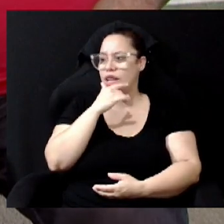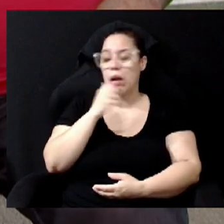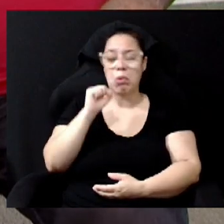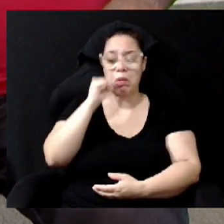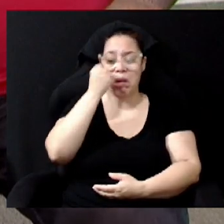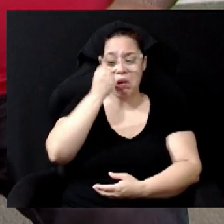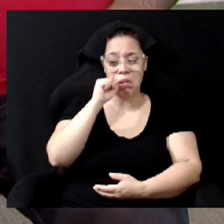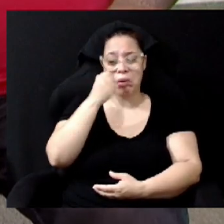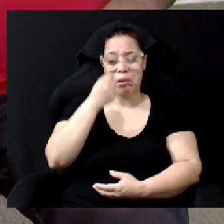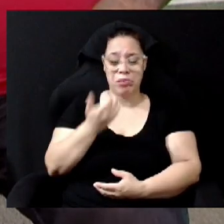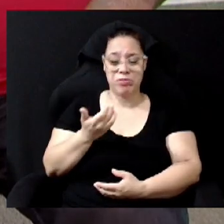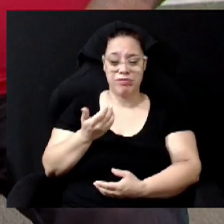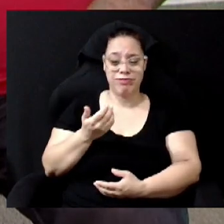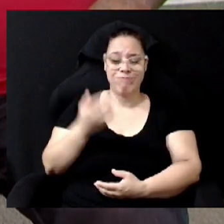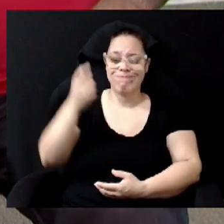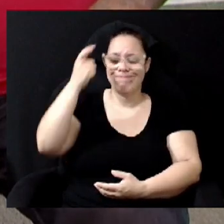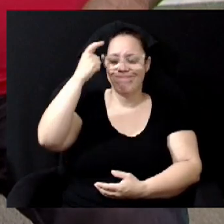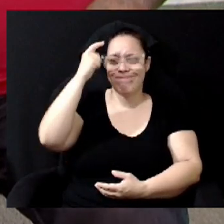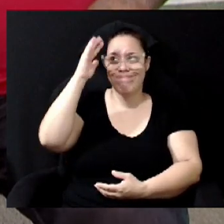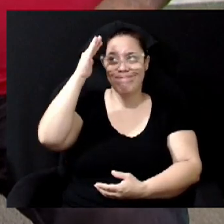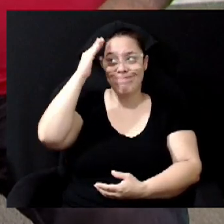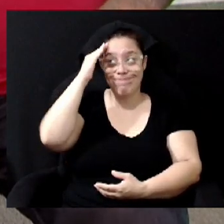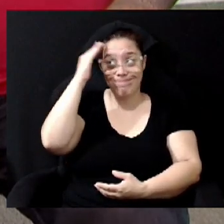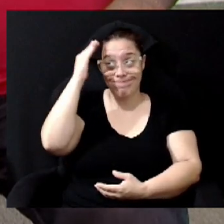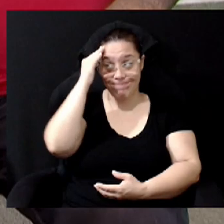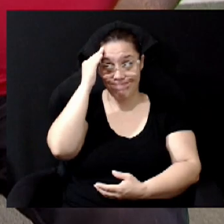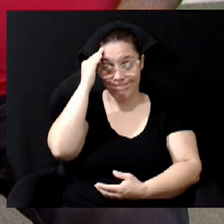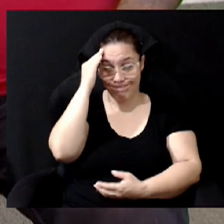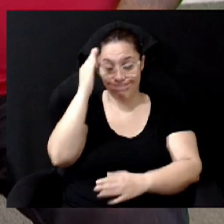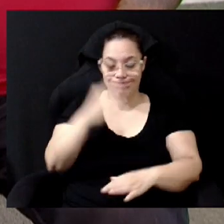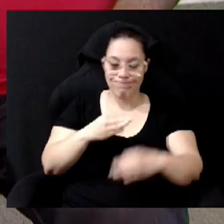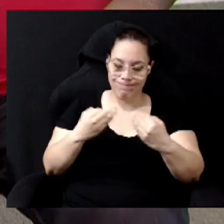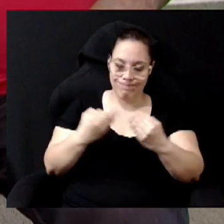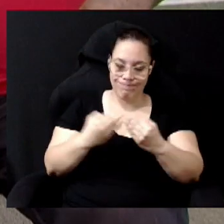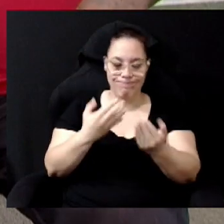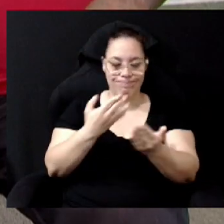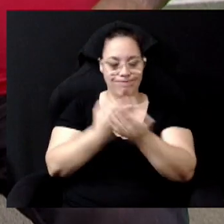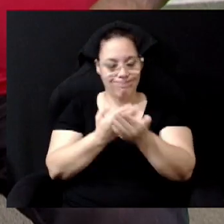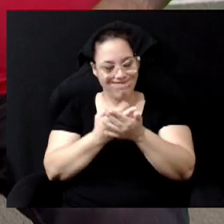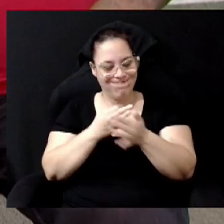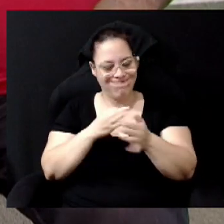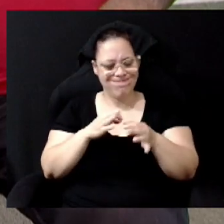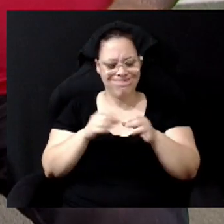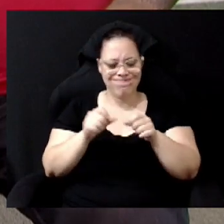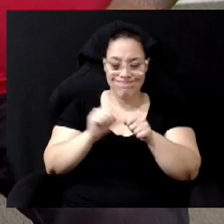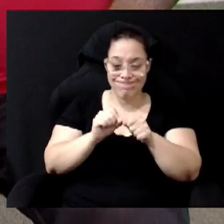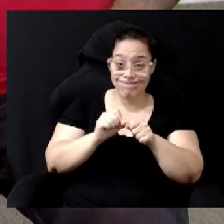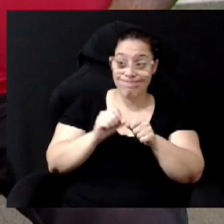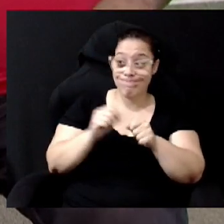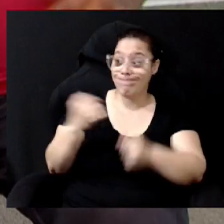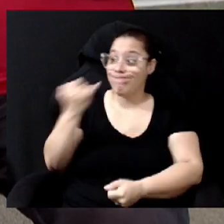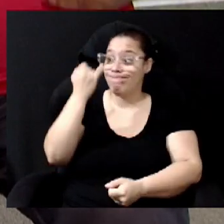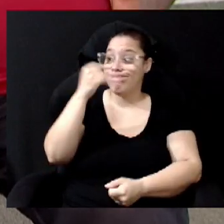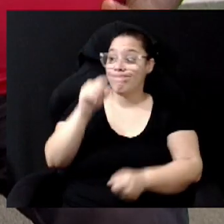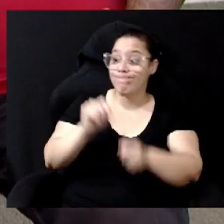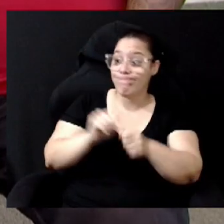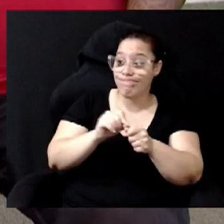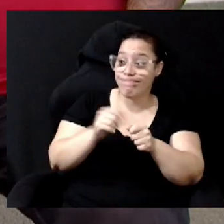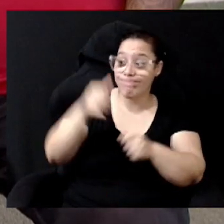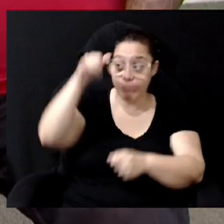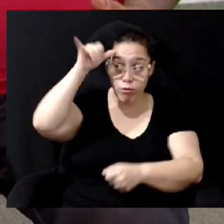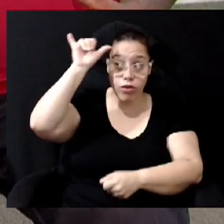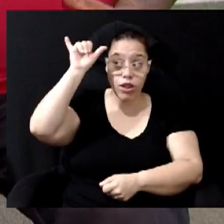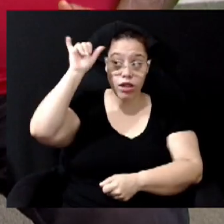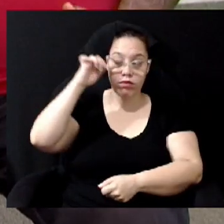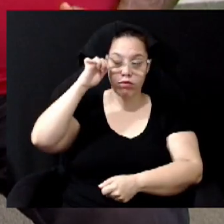falta o entendimento da sociedade, das famílias. A escola tem feito um trabalho muito importante sobre a importância de você fazer a prevenção. E aí surge